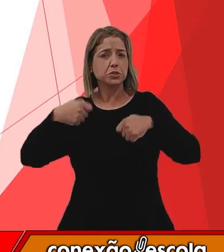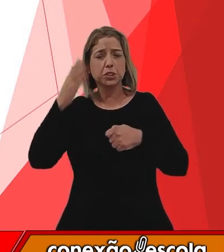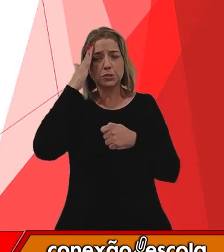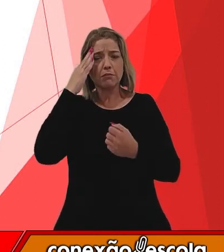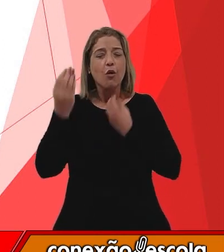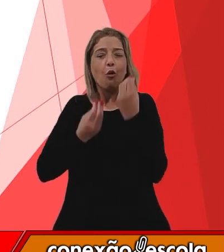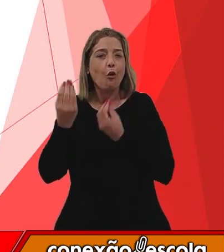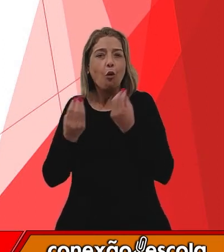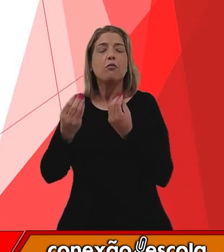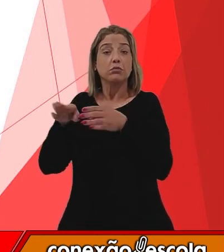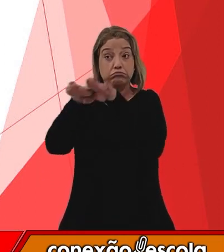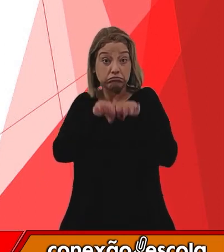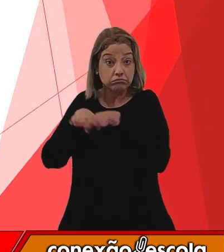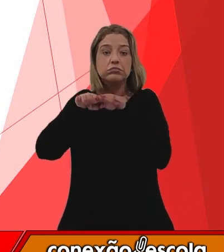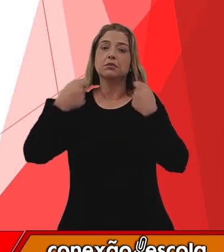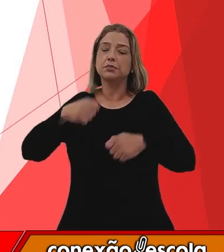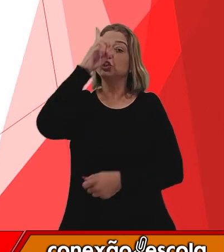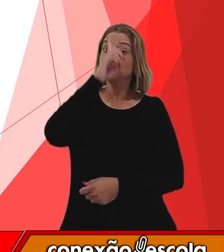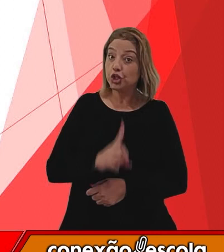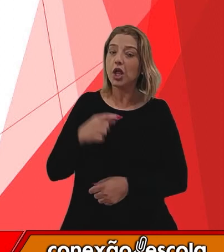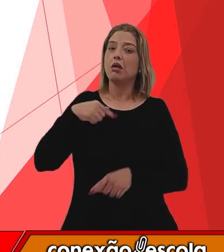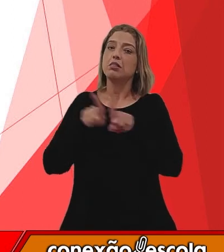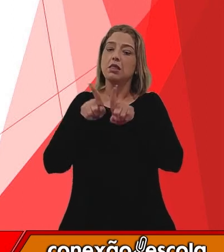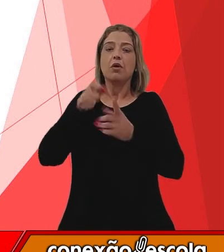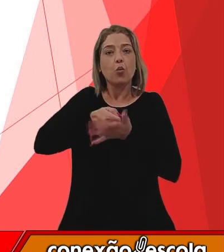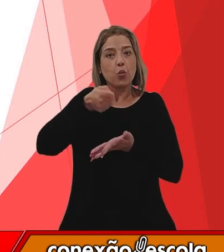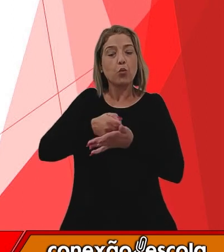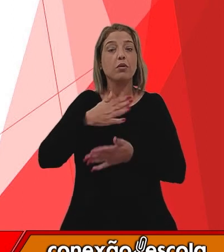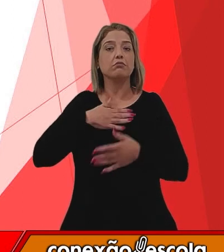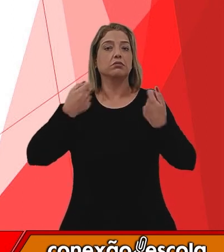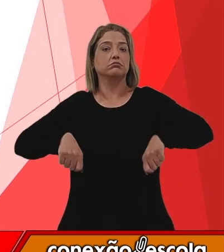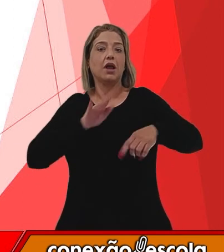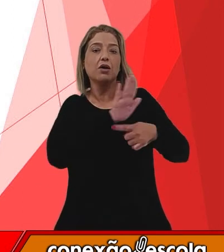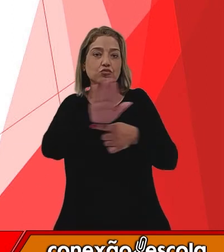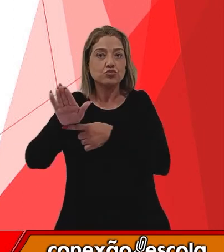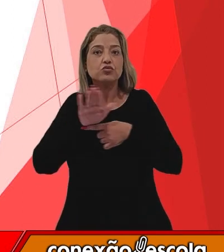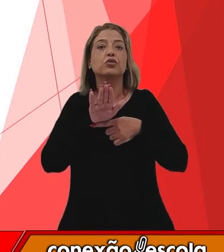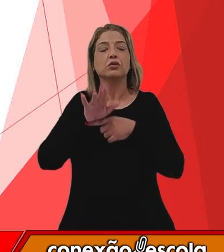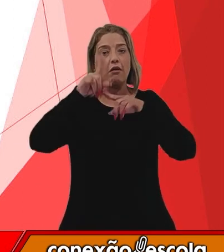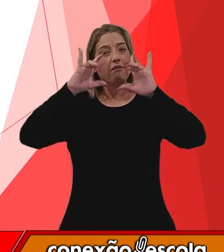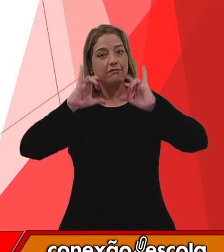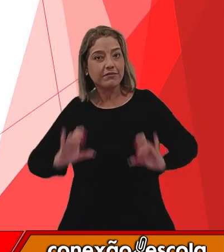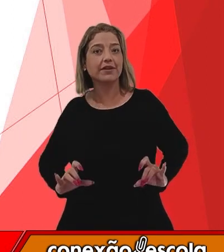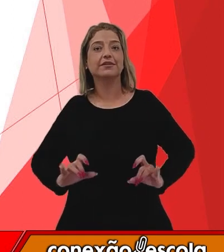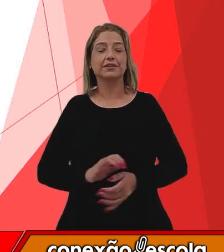que todos tenham direitos e cumpram deveres, evitando prejudicar o outro. Isso é cidadania.